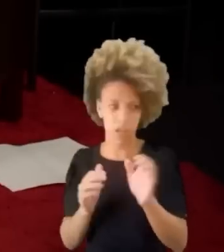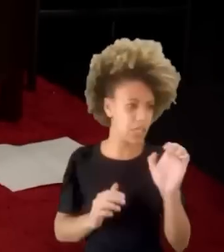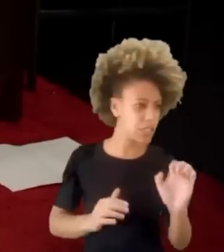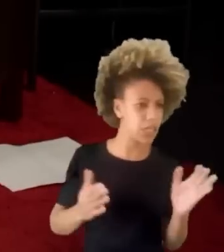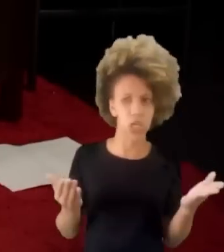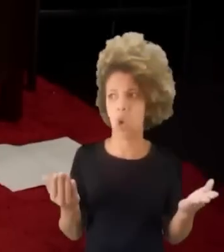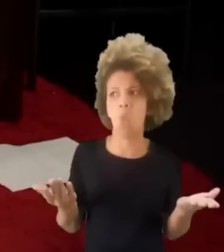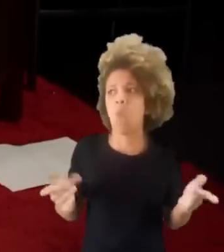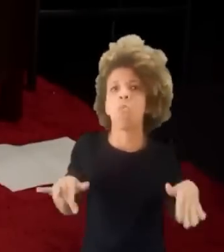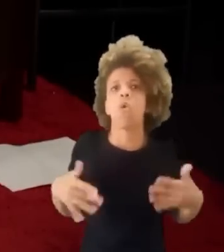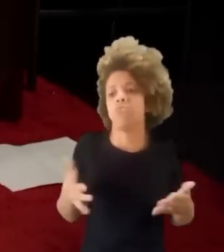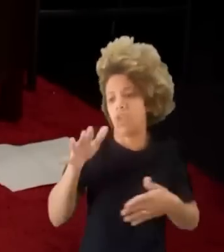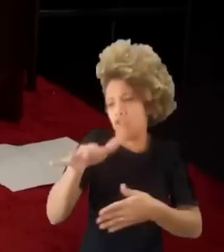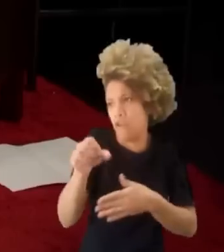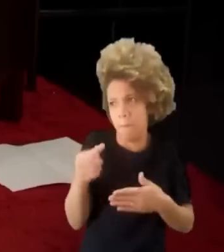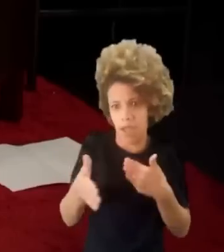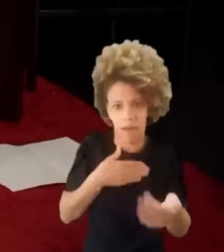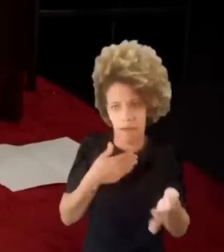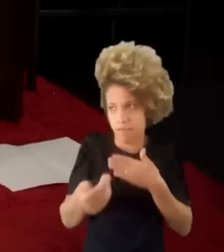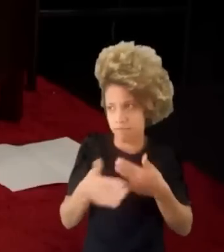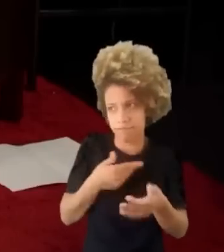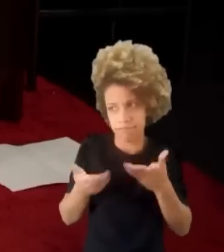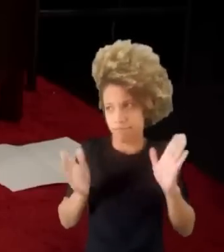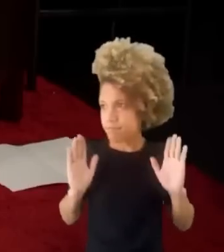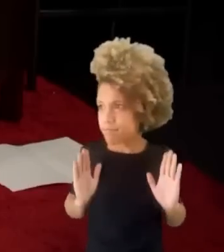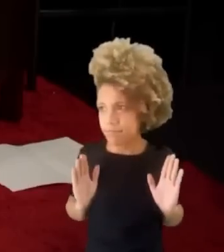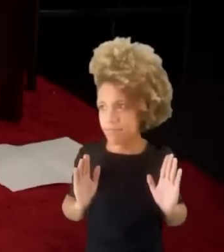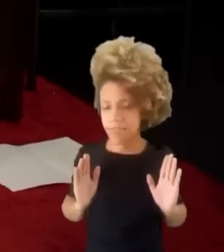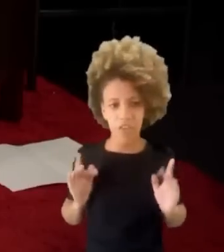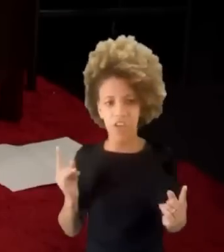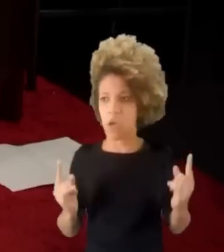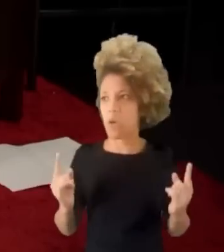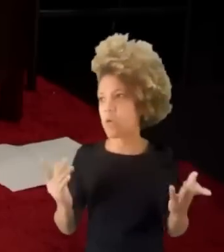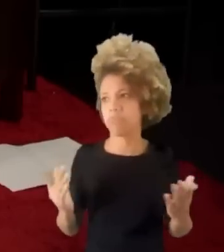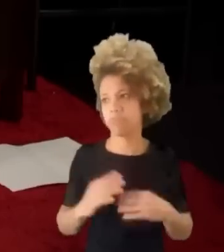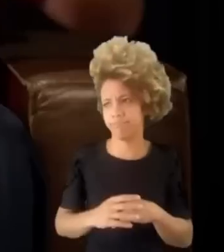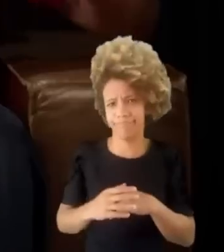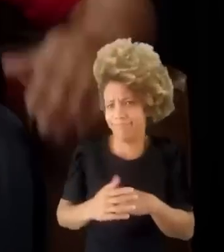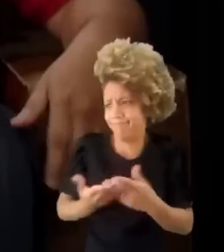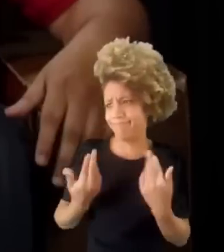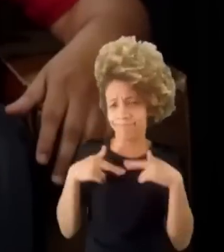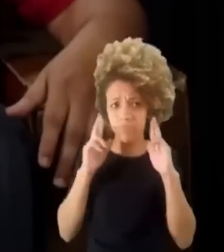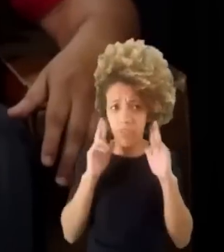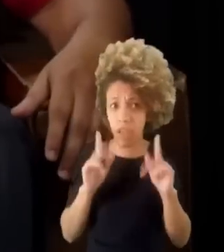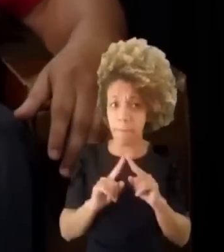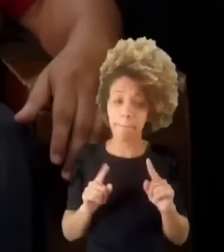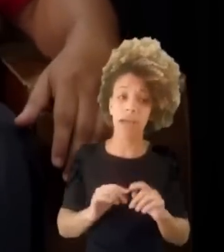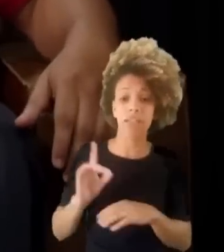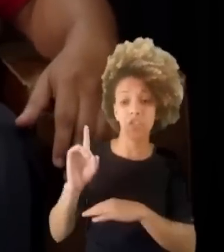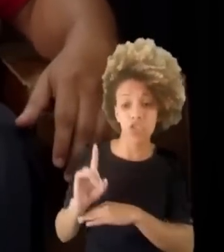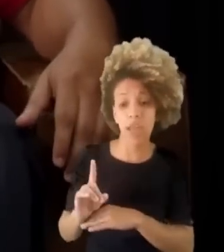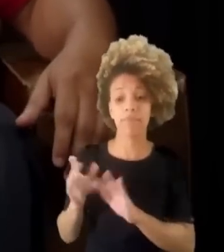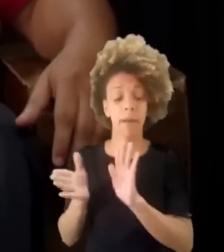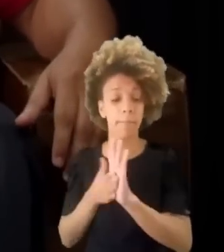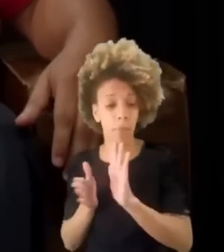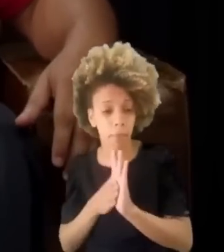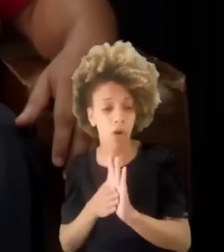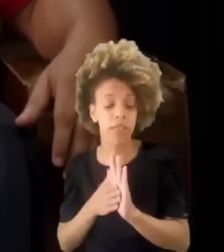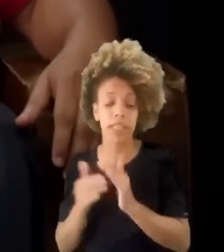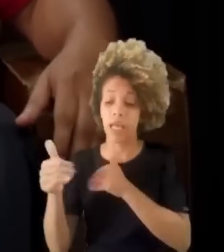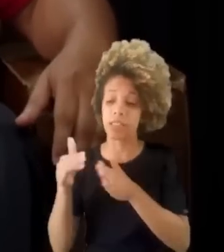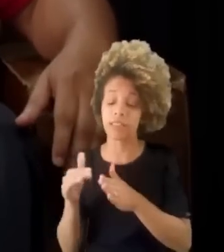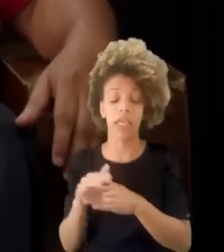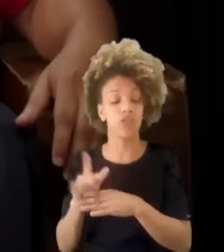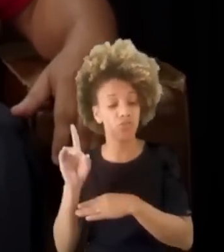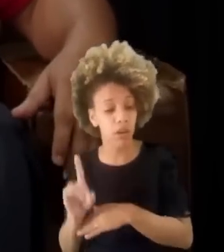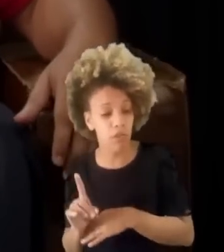ou à esquerda eu vou escolher qual que eu vou pegar eu pego aqui vier você tá ligado Então é a polícia o cara tá para os ouvidos fala não mas a direita tem uma ideologia a a